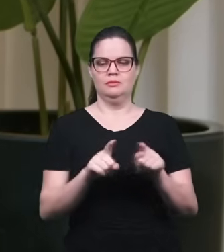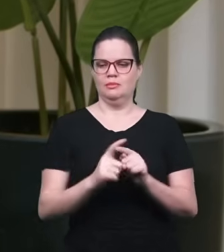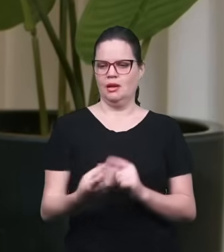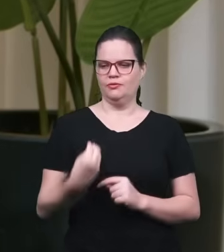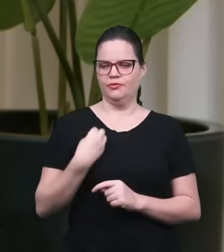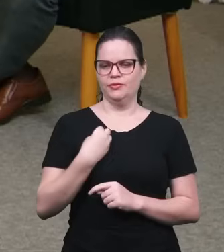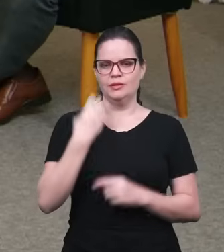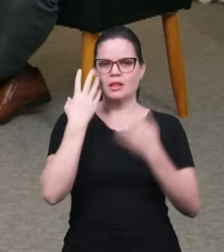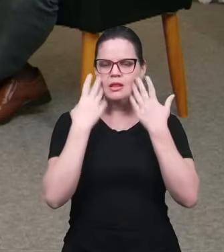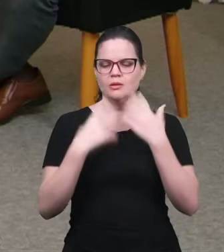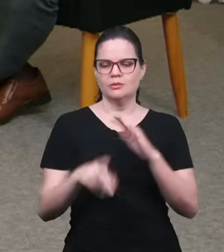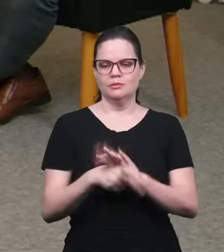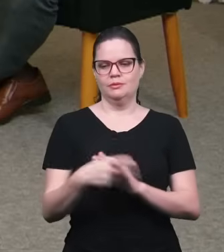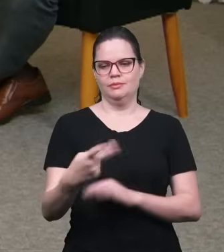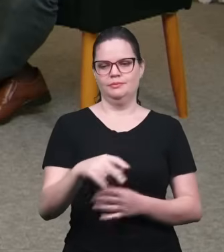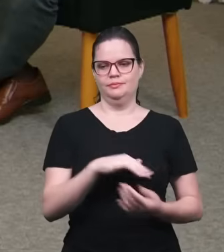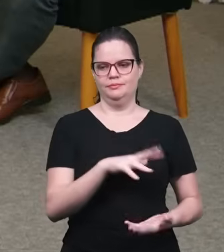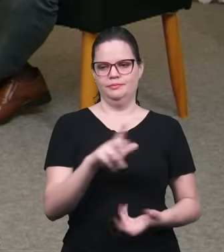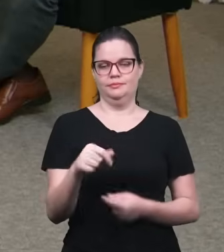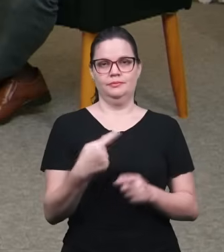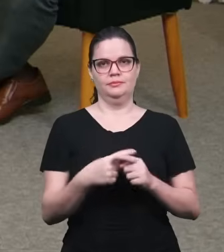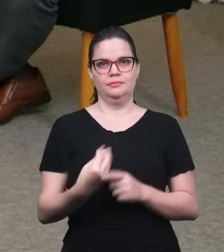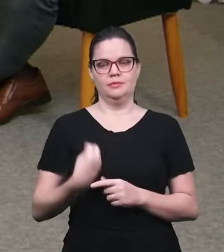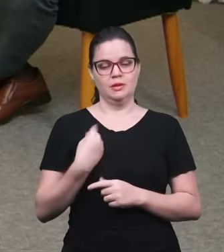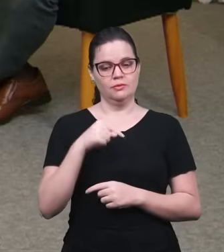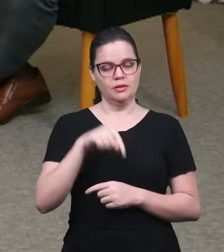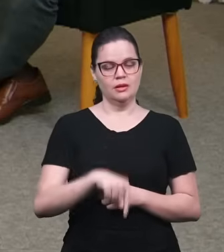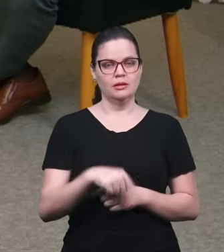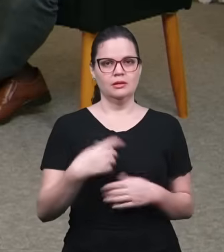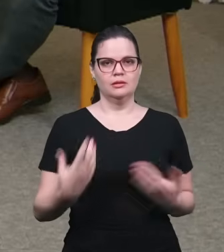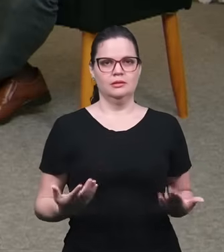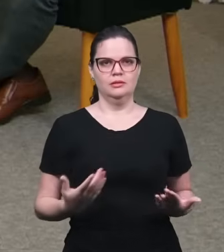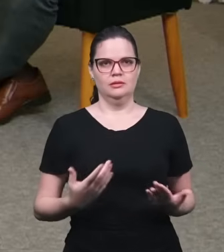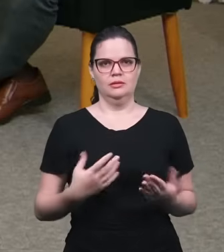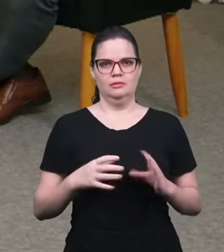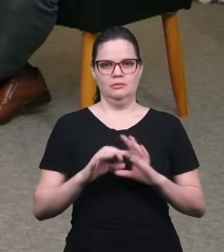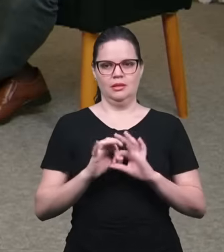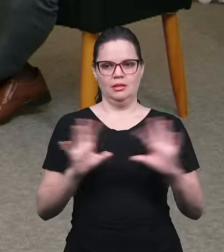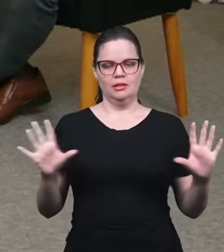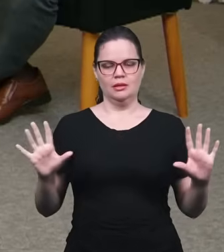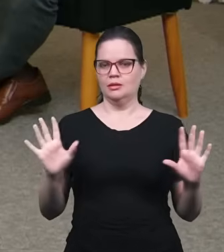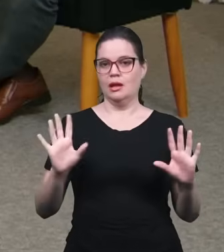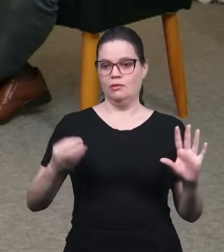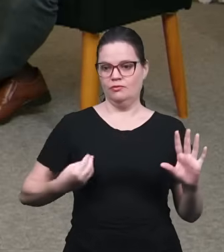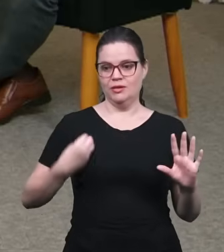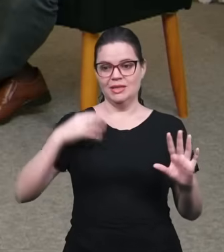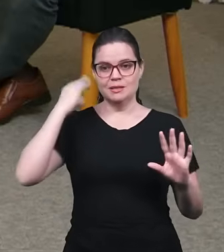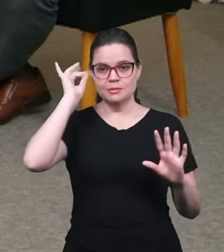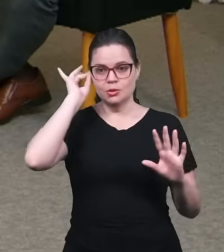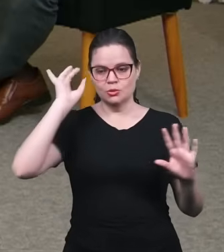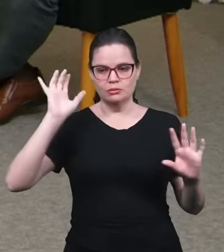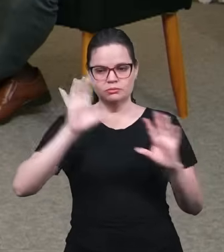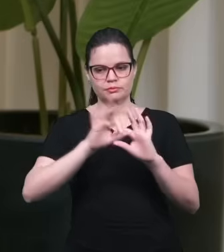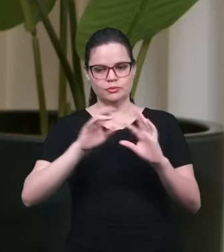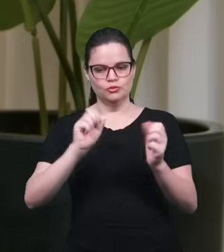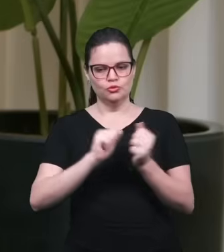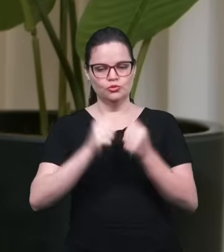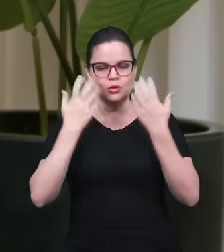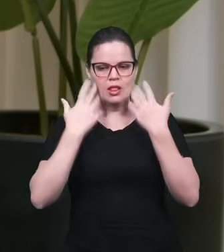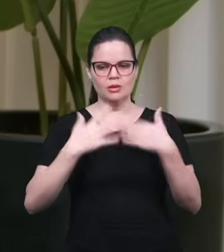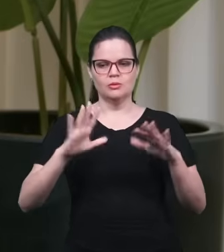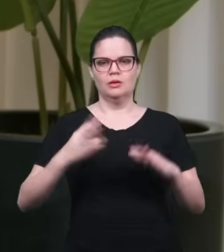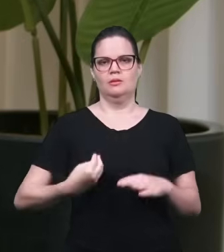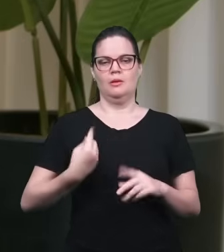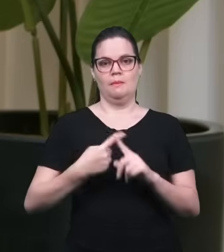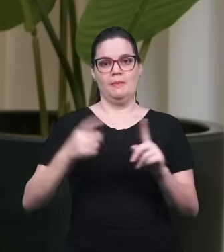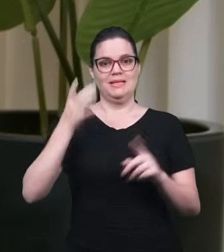natural. Porque a nossa vida natural, ela não pode ser dissociada da espiritual, mas a espiritual é a que governa